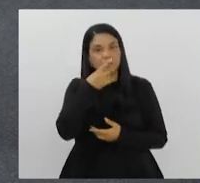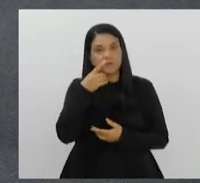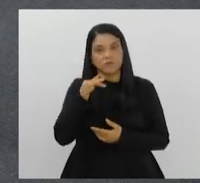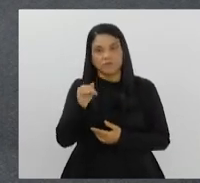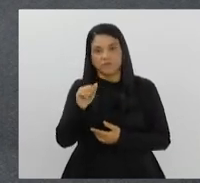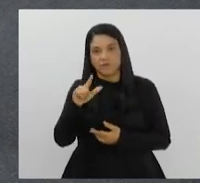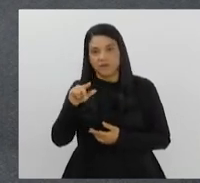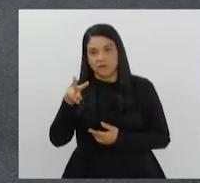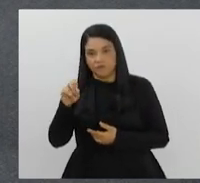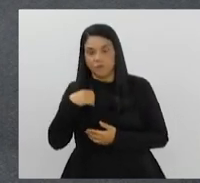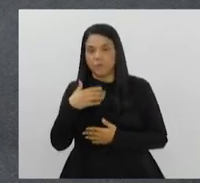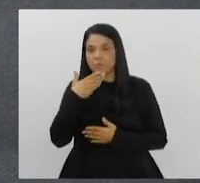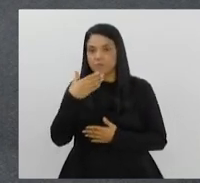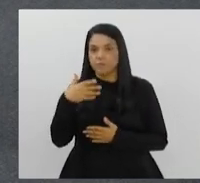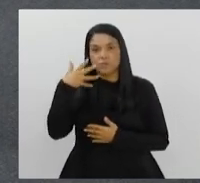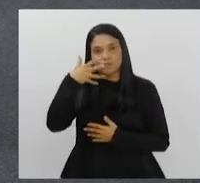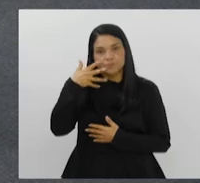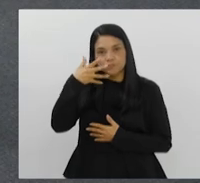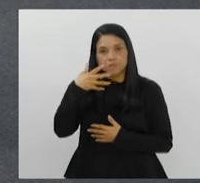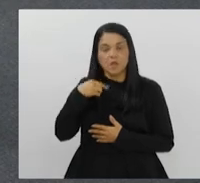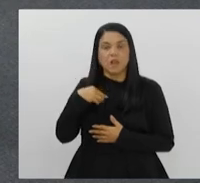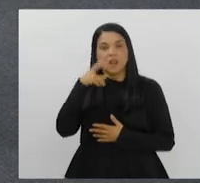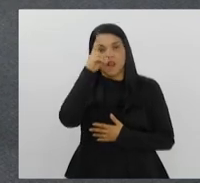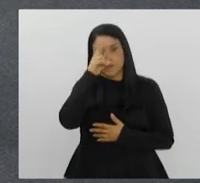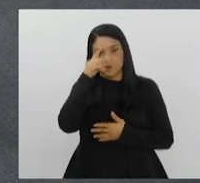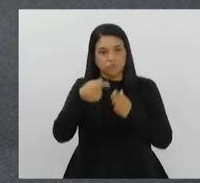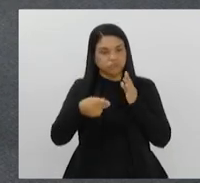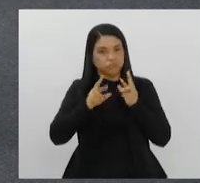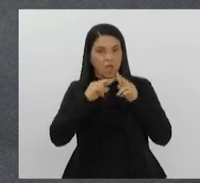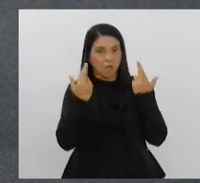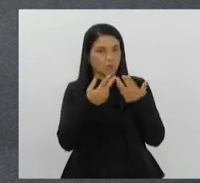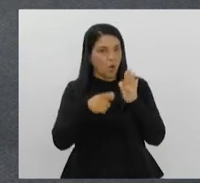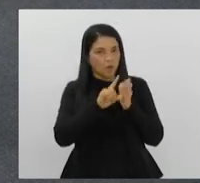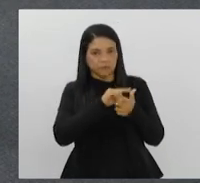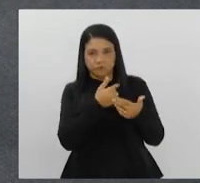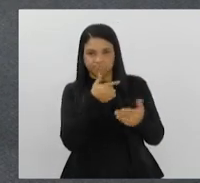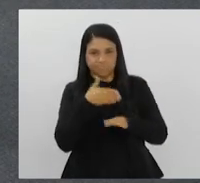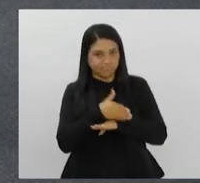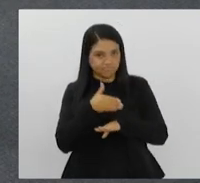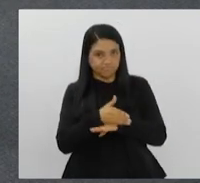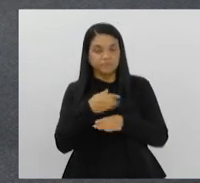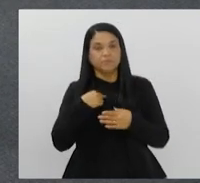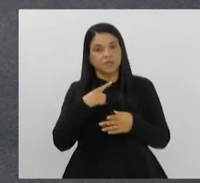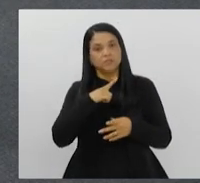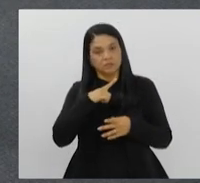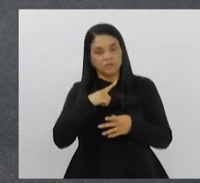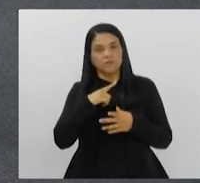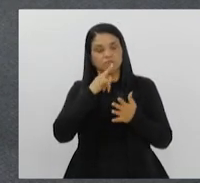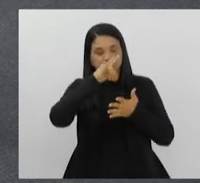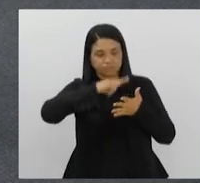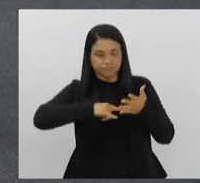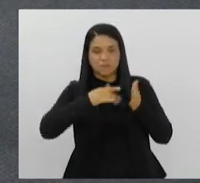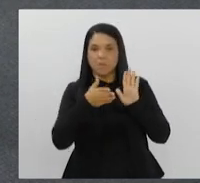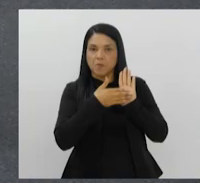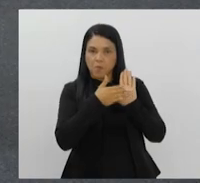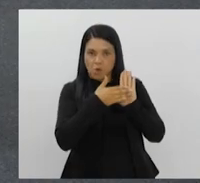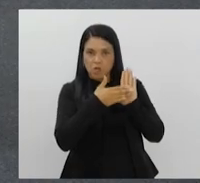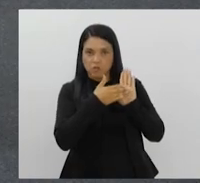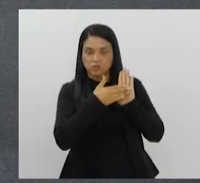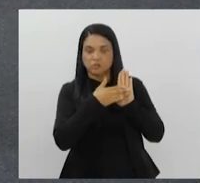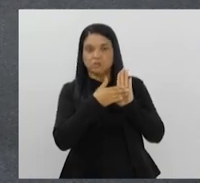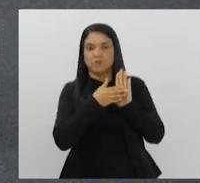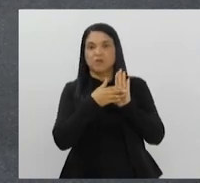Serafini solicitou a palavra e lembrou que não estava na reunião passada da comissão, mas teve acesso à minuta da proposta da redação, porque numa